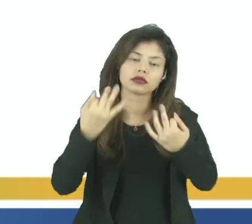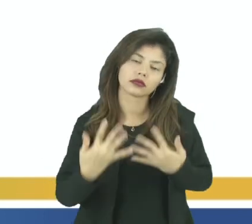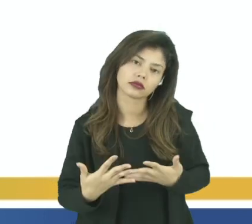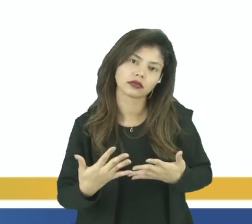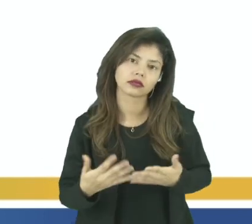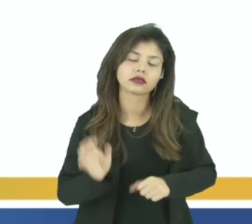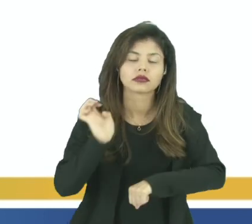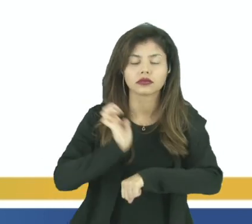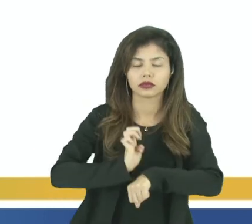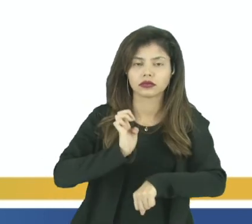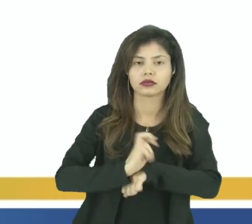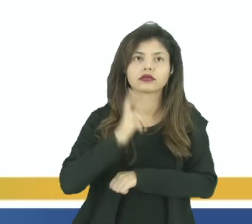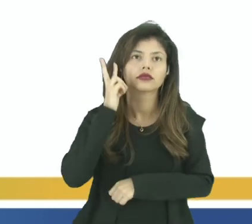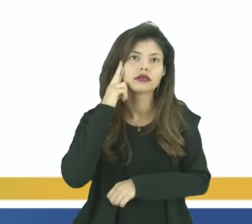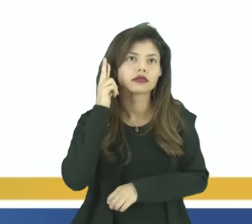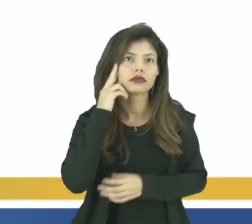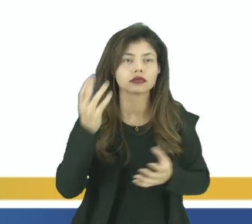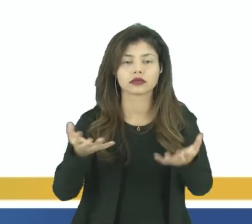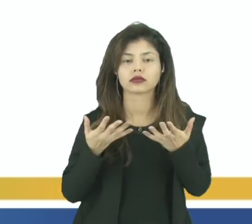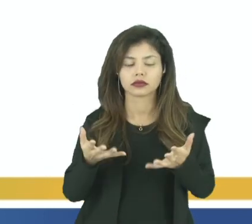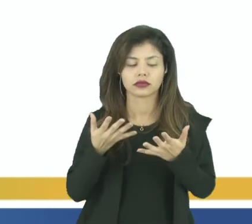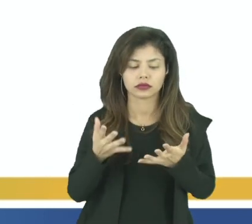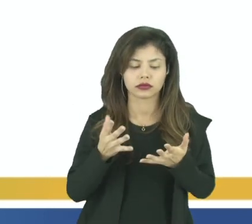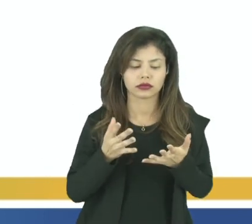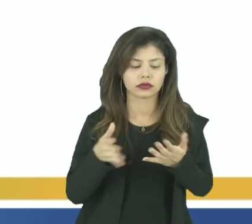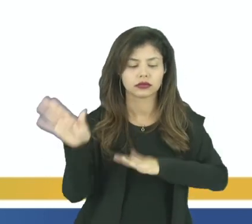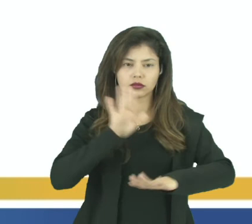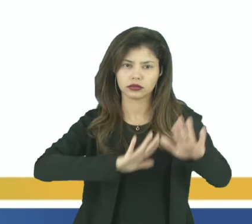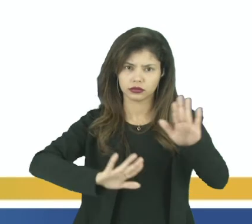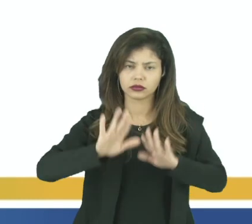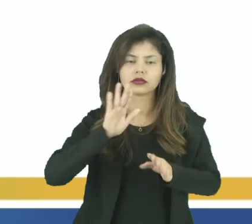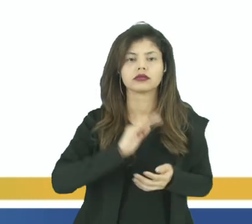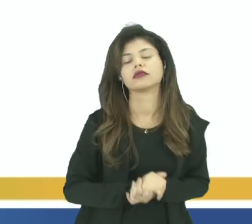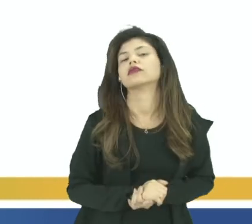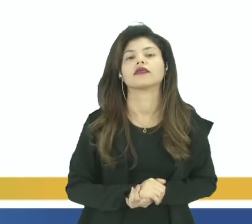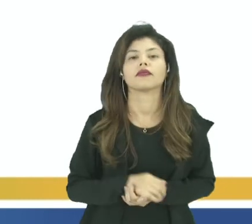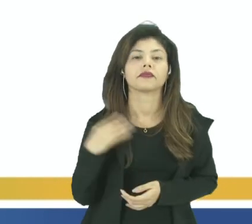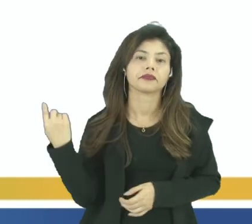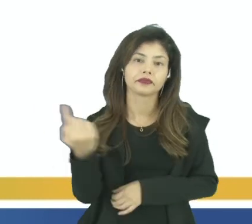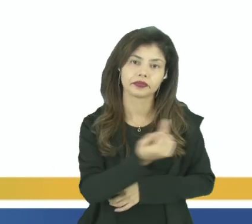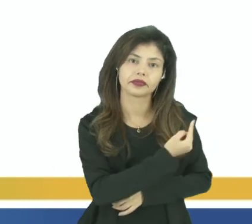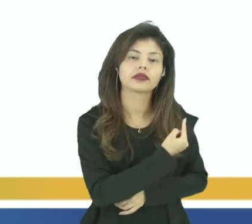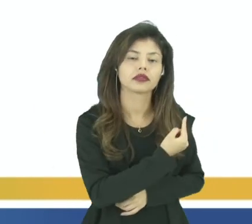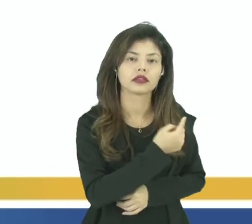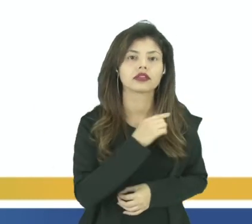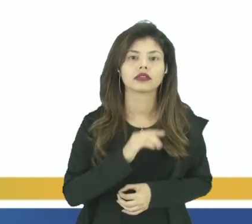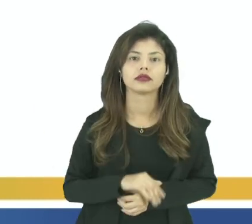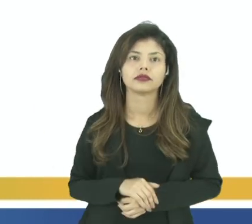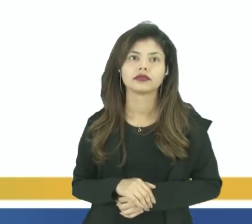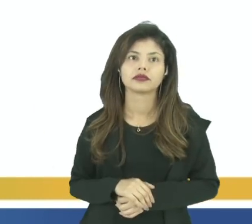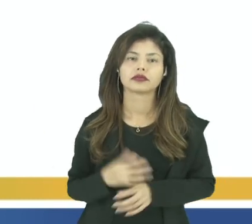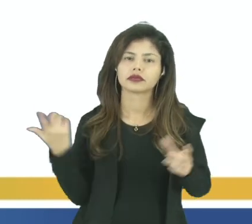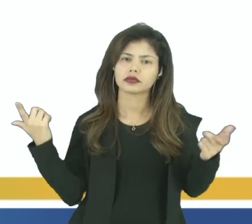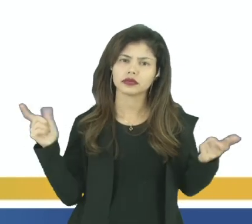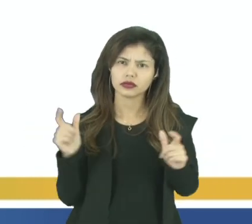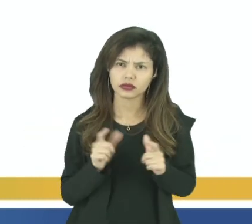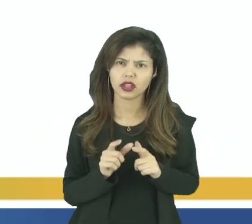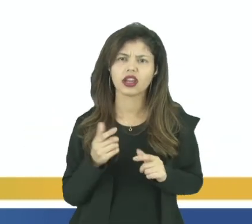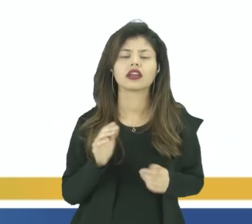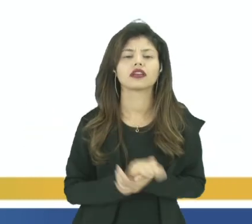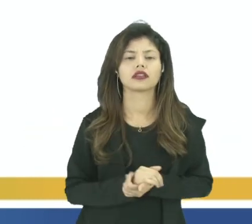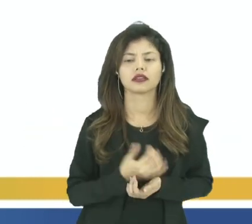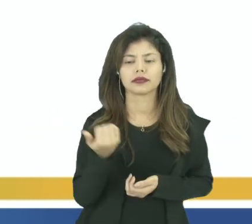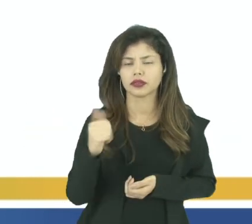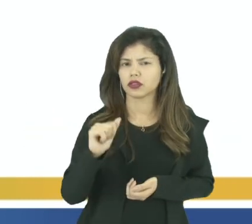sendo o estado de natureza aquele que o cuidado, né, de nossa conservação é menos prejudicial ao